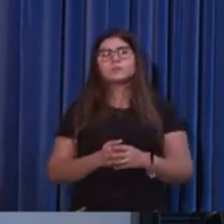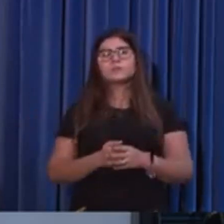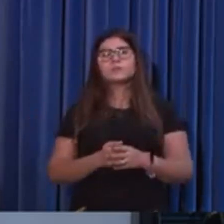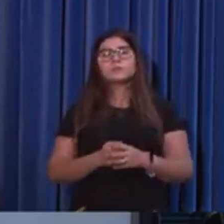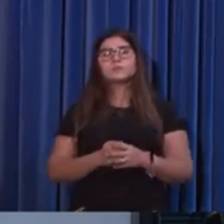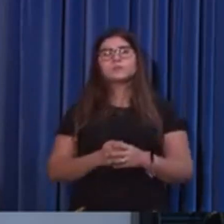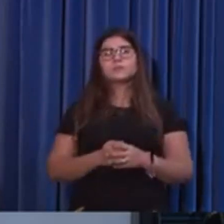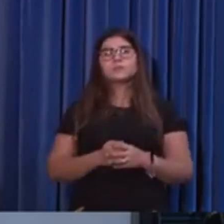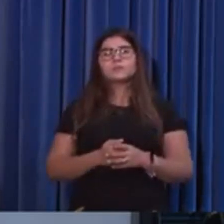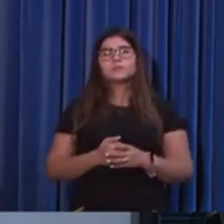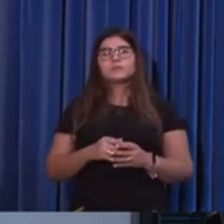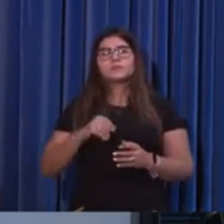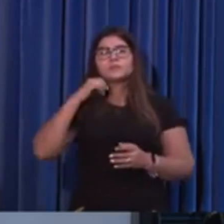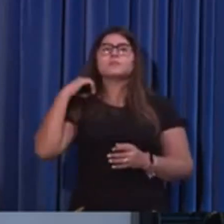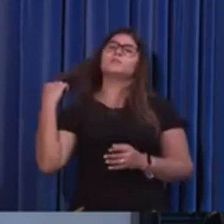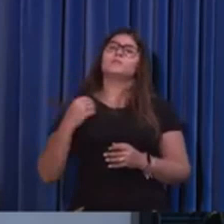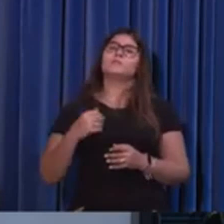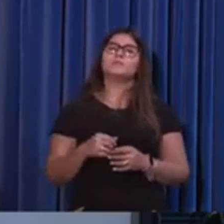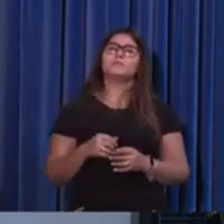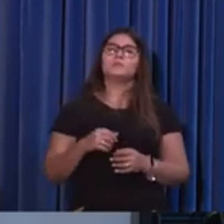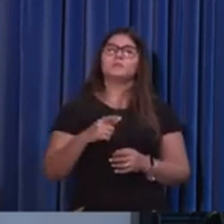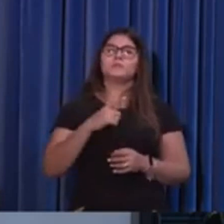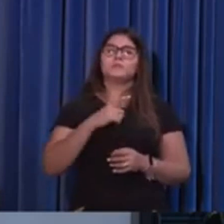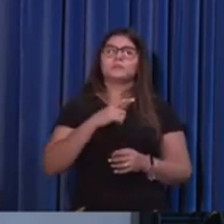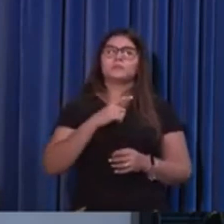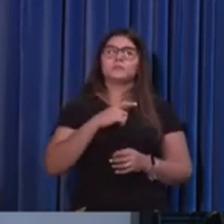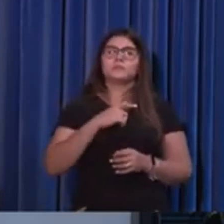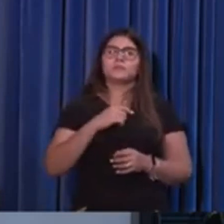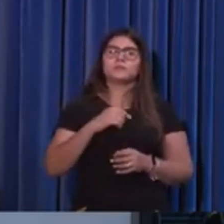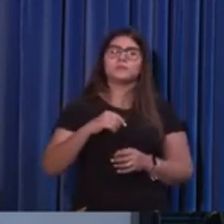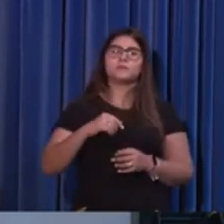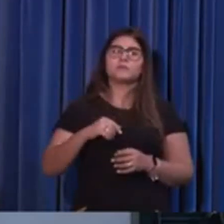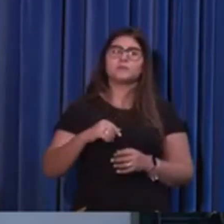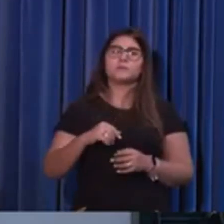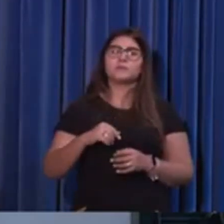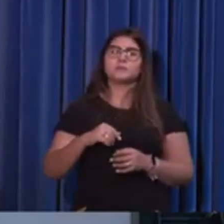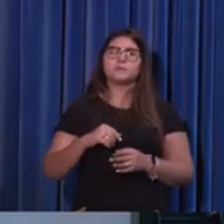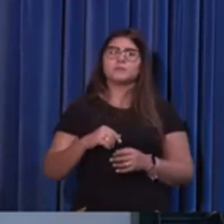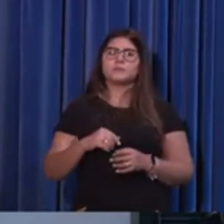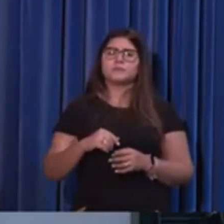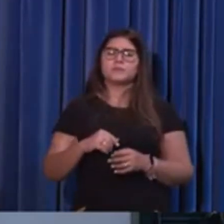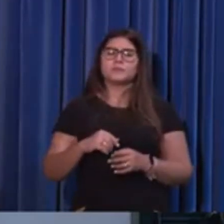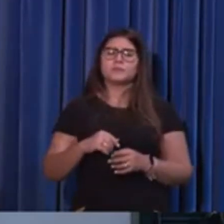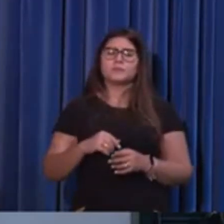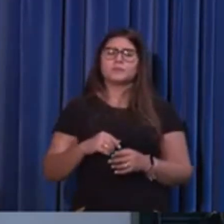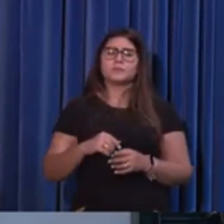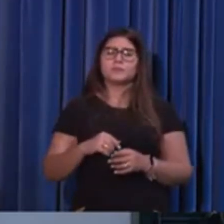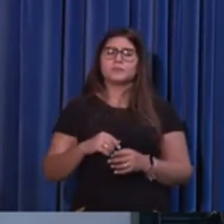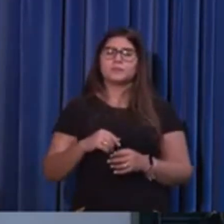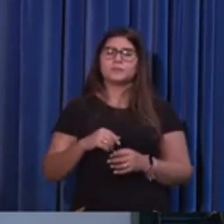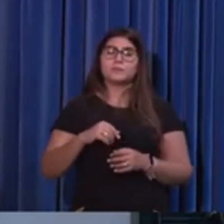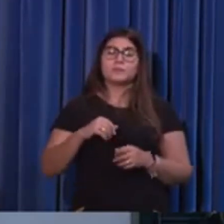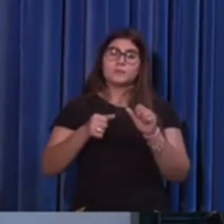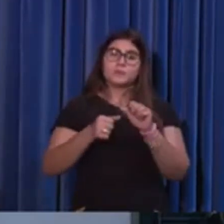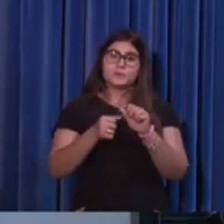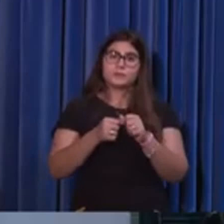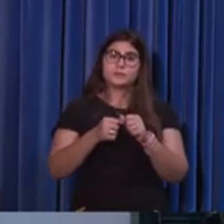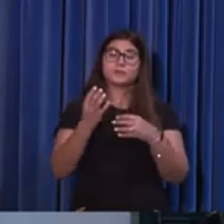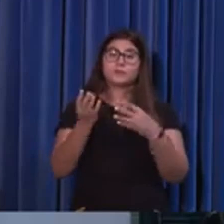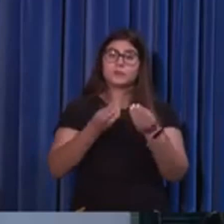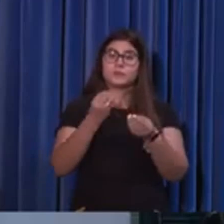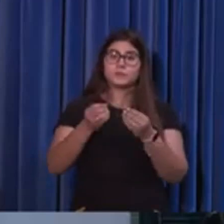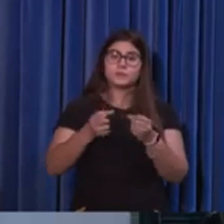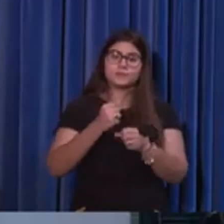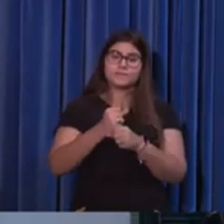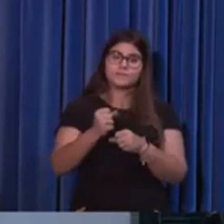Mas ele diz que outro edifica sobre ele. Porém, cada um veja como edifica, porque